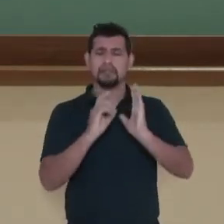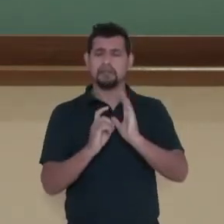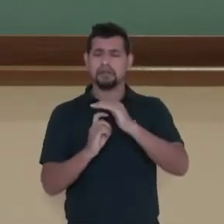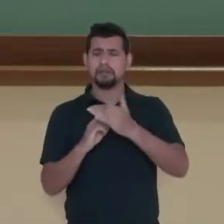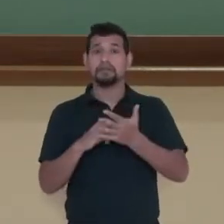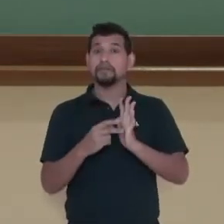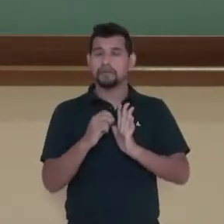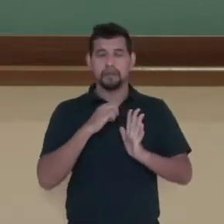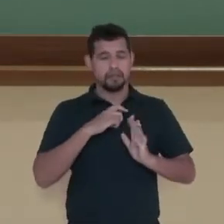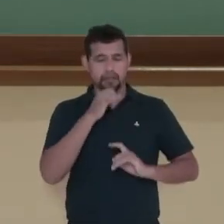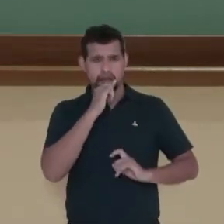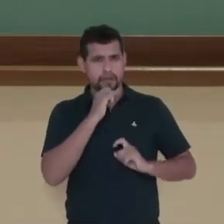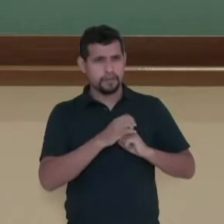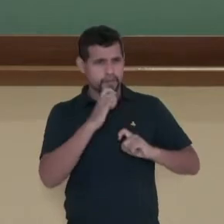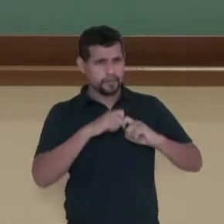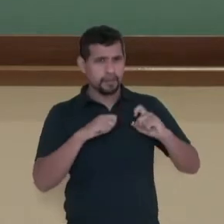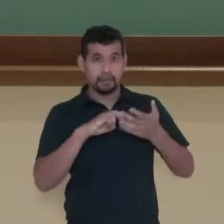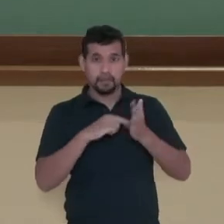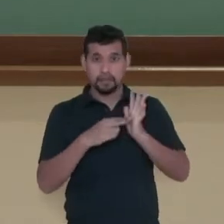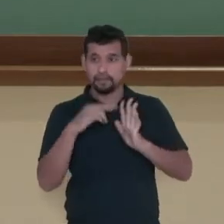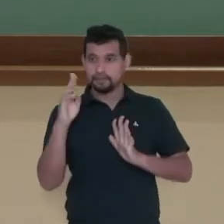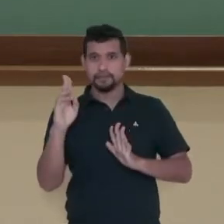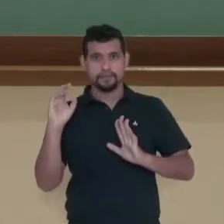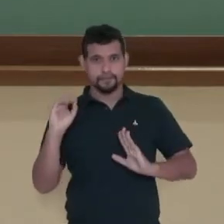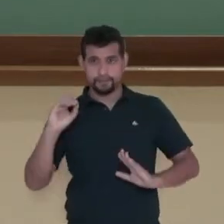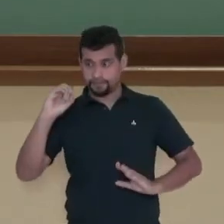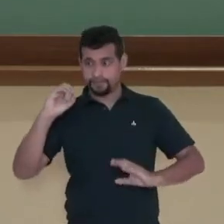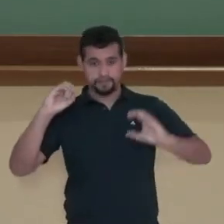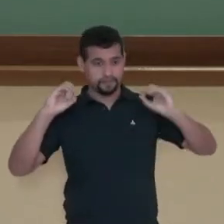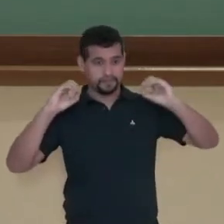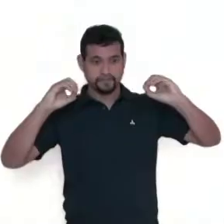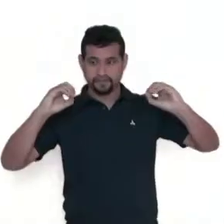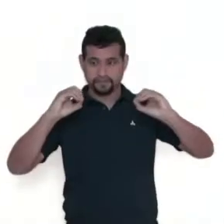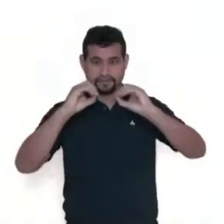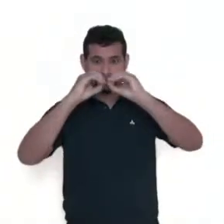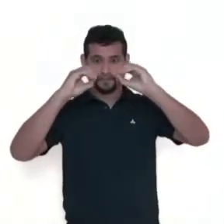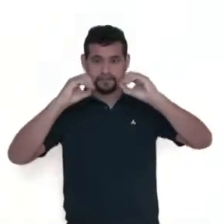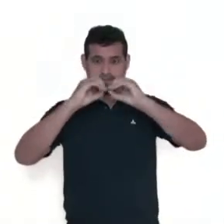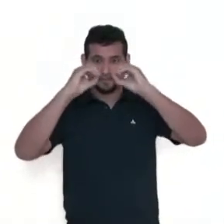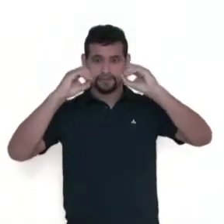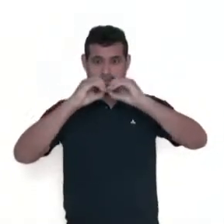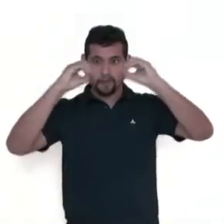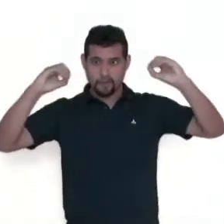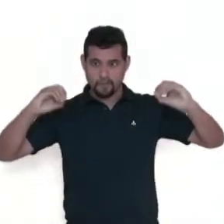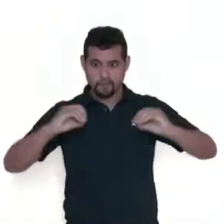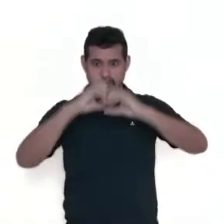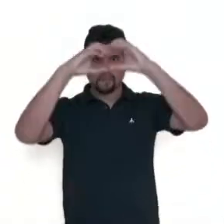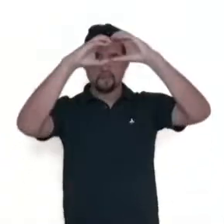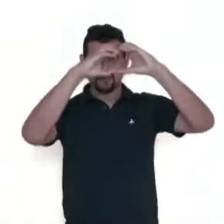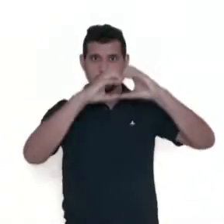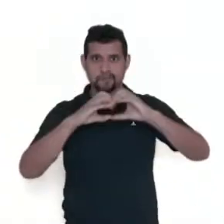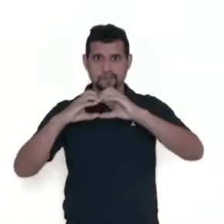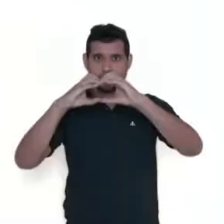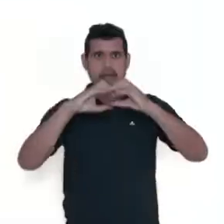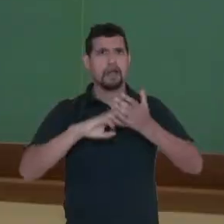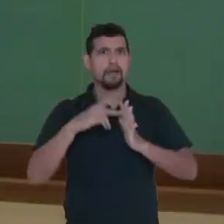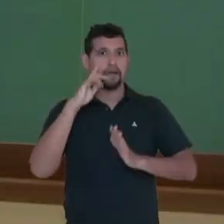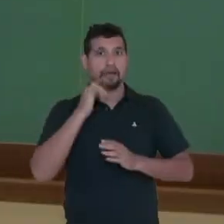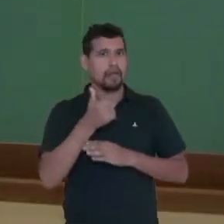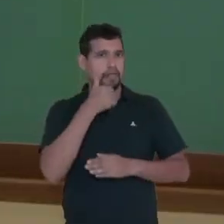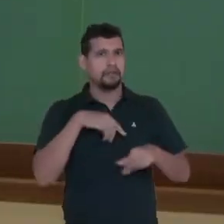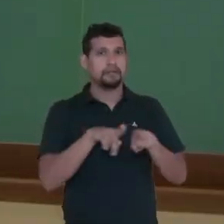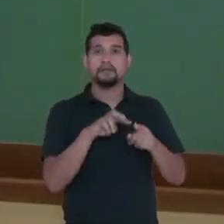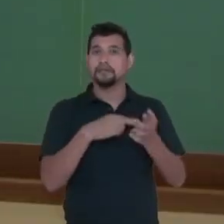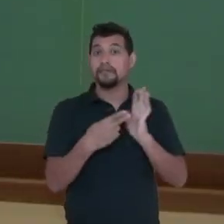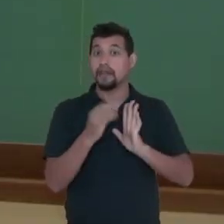A fecundação, que é a união de dois gametas, ocorre dentro da tuba uterina da mulher. Então, é uma